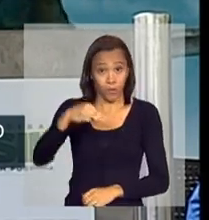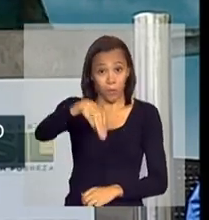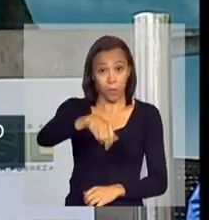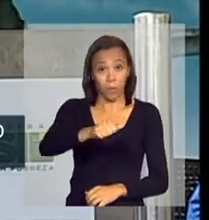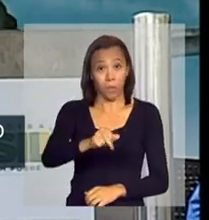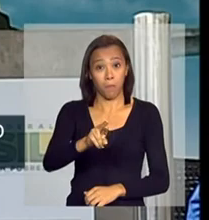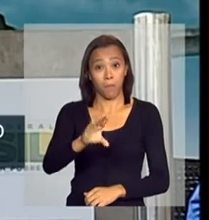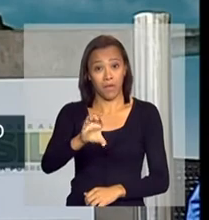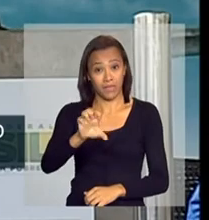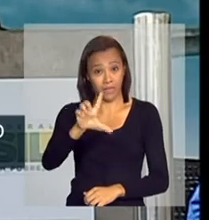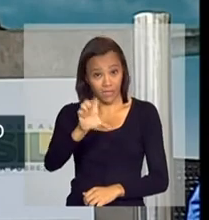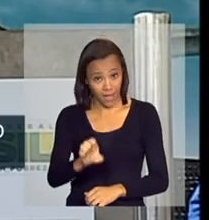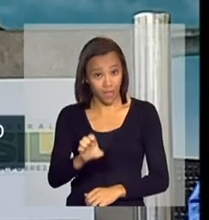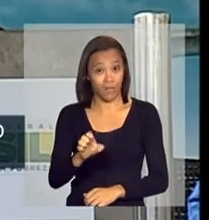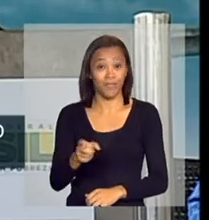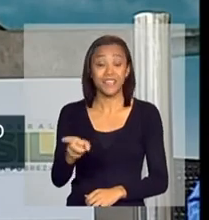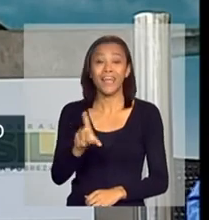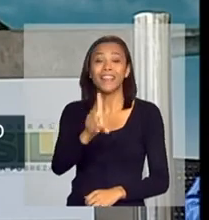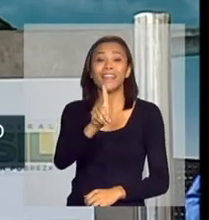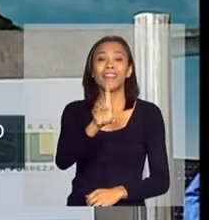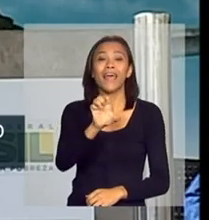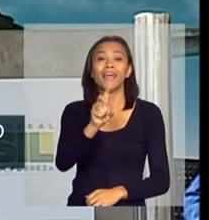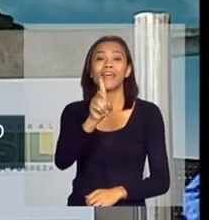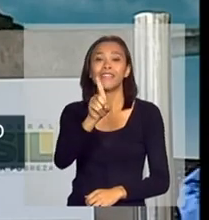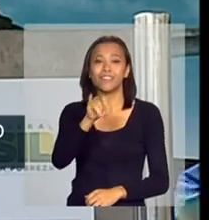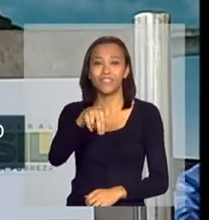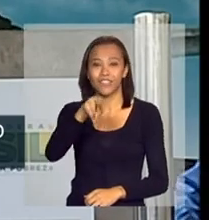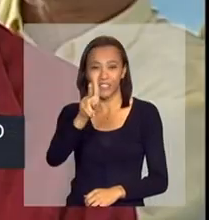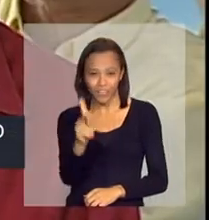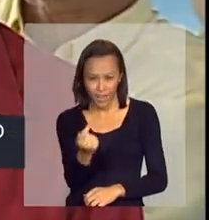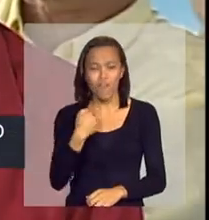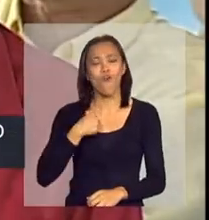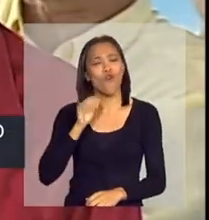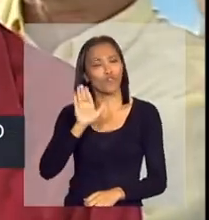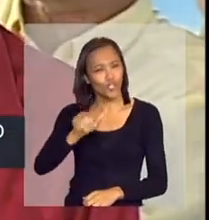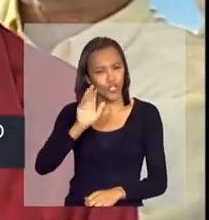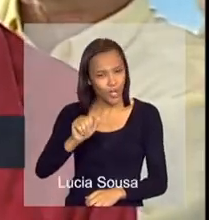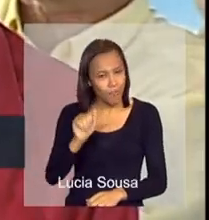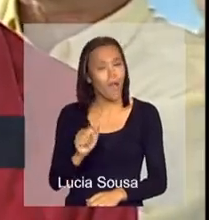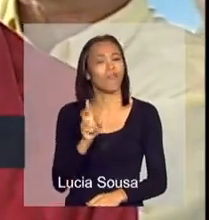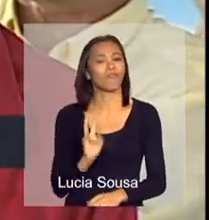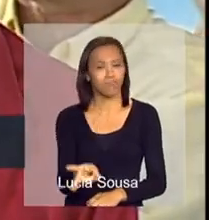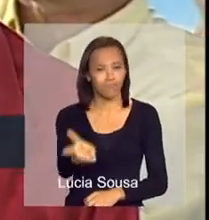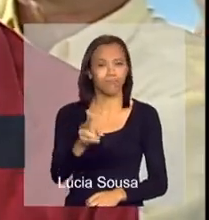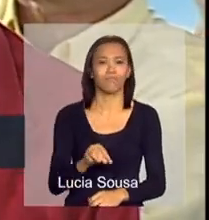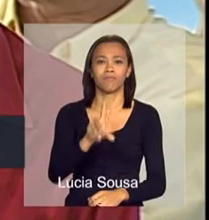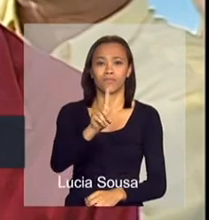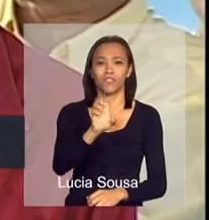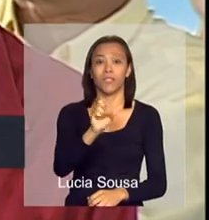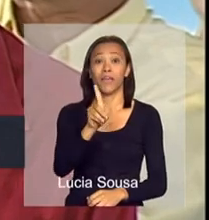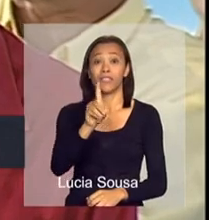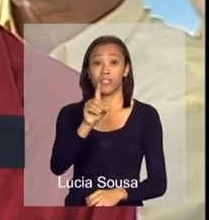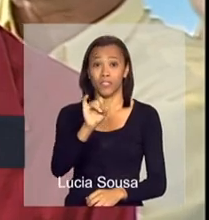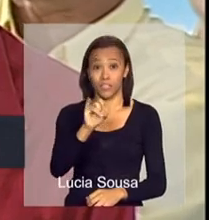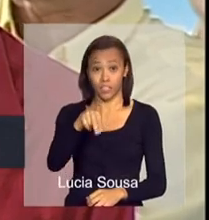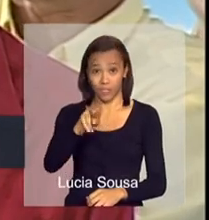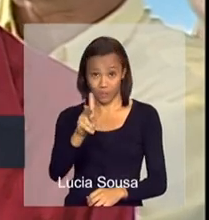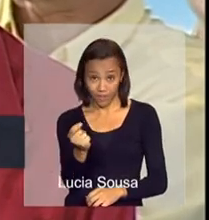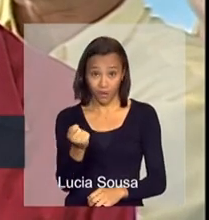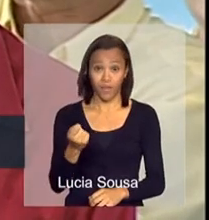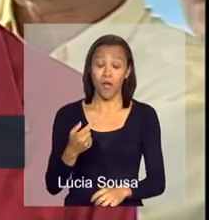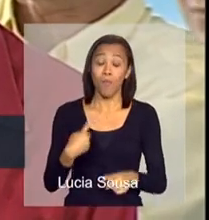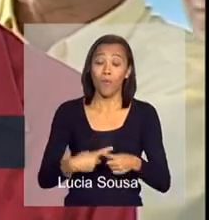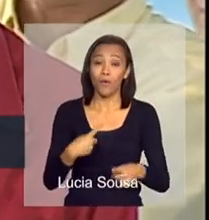de fato eu chamo de Dedinha. Vou continuar chamando de Dedinha, porque eu tenho